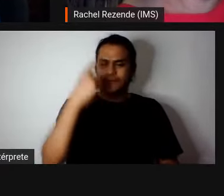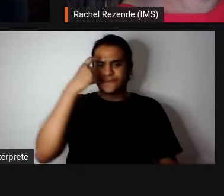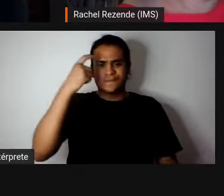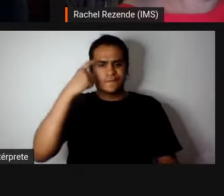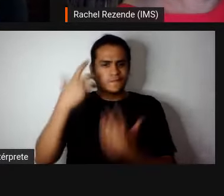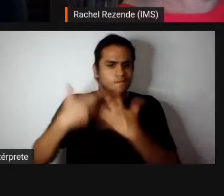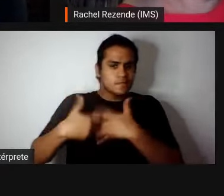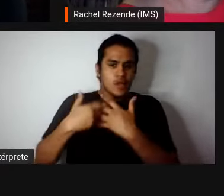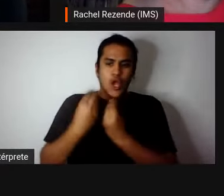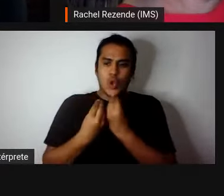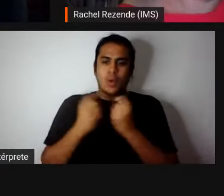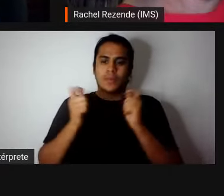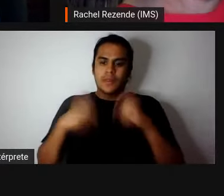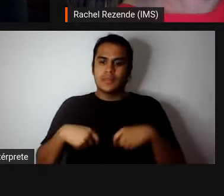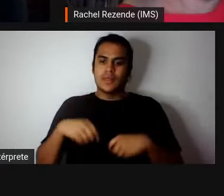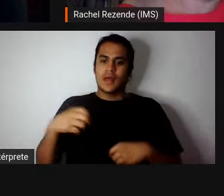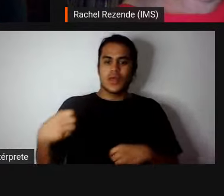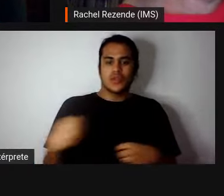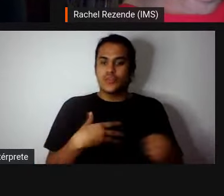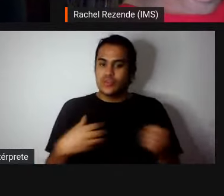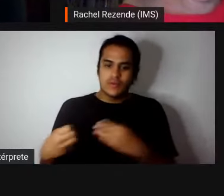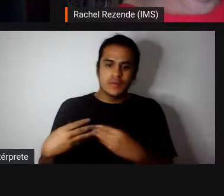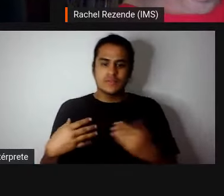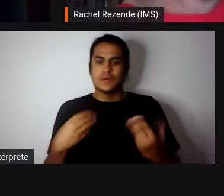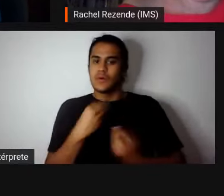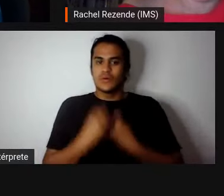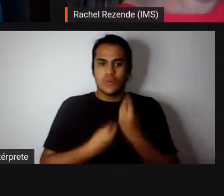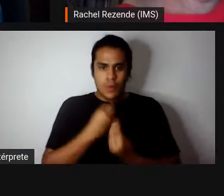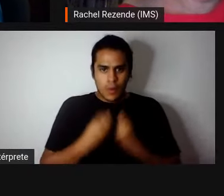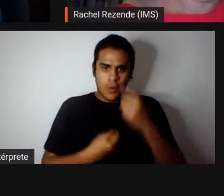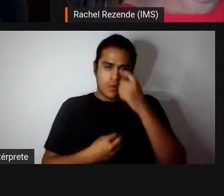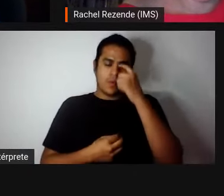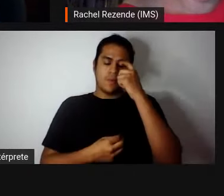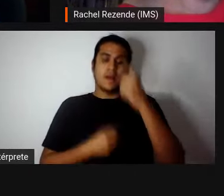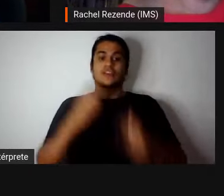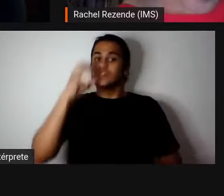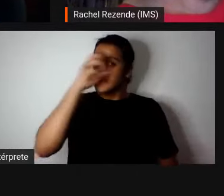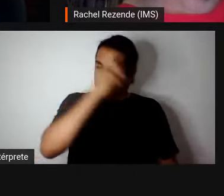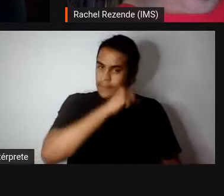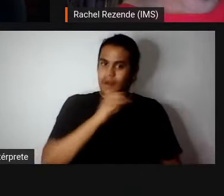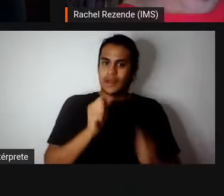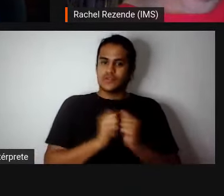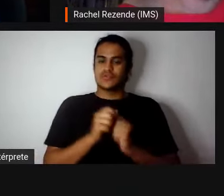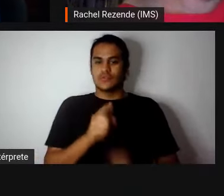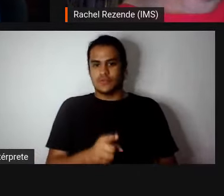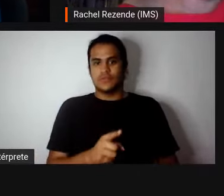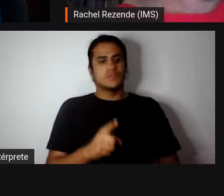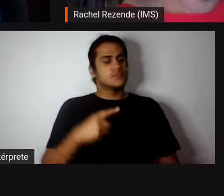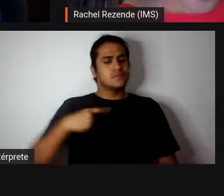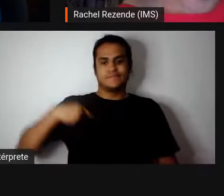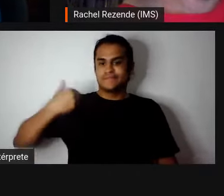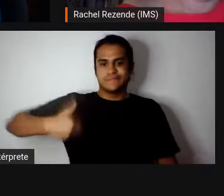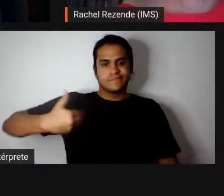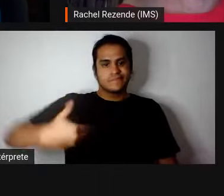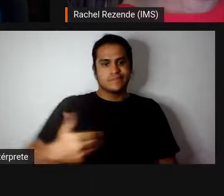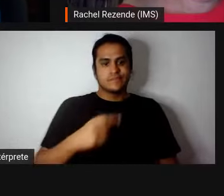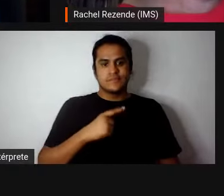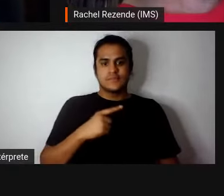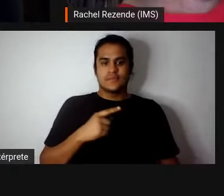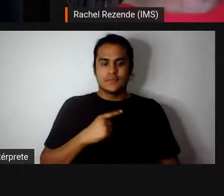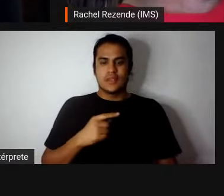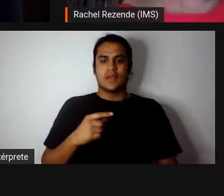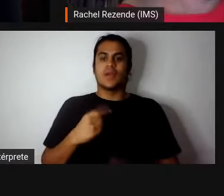a renovação pode ser possível, né, sempre. A gente aprende isso com você constantemente, e como é